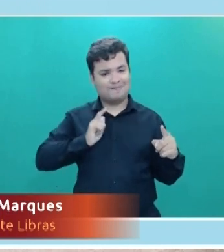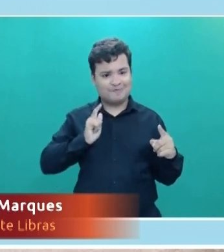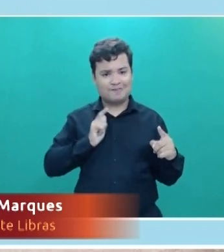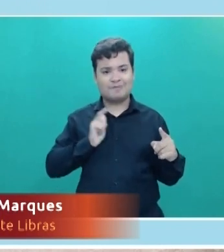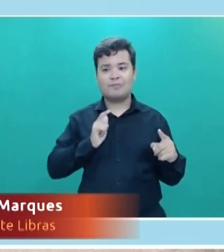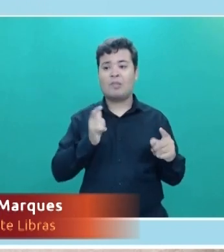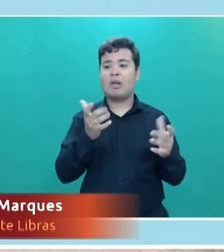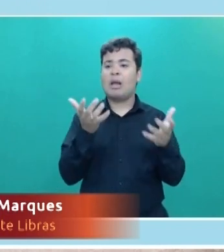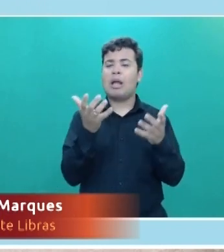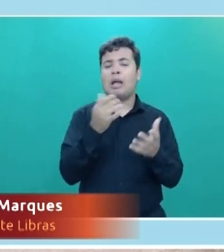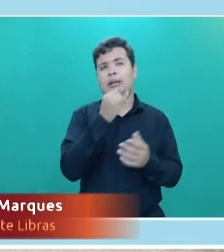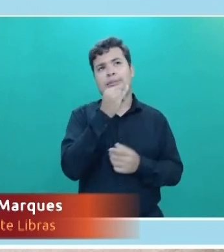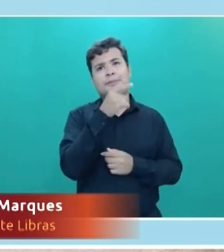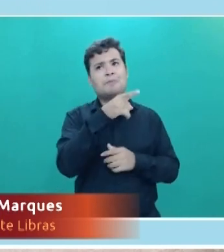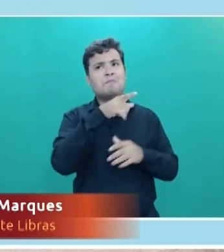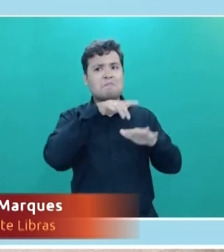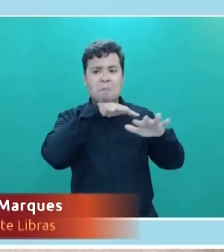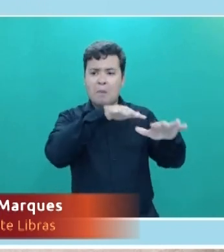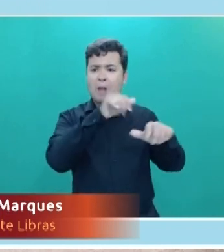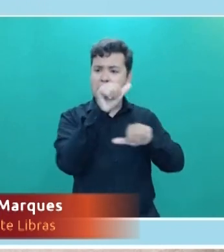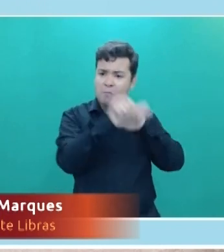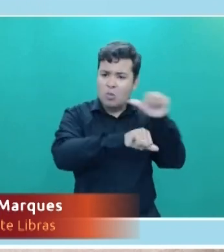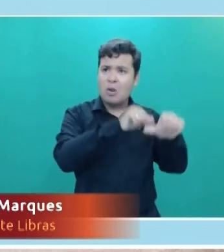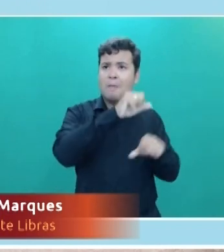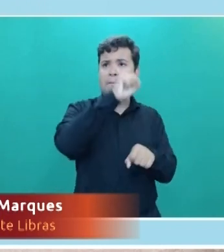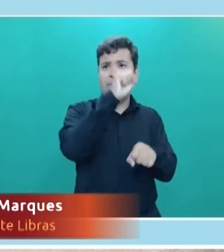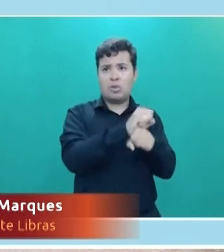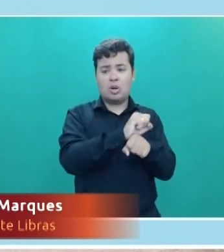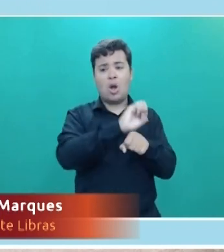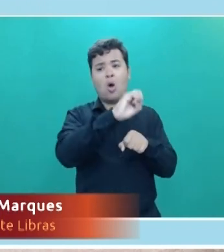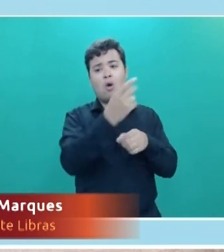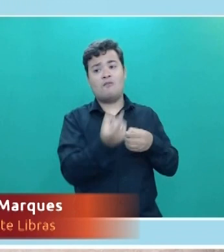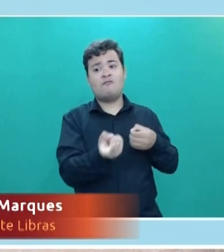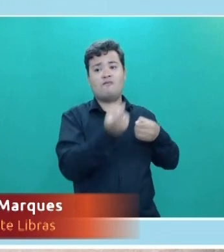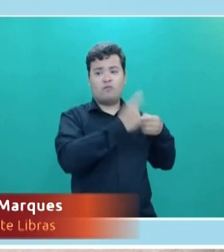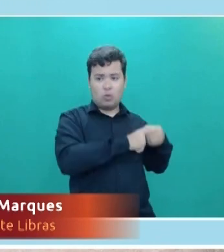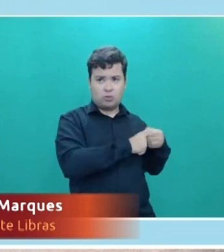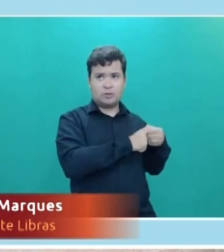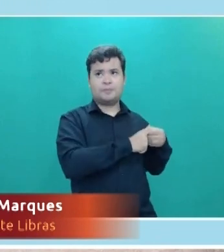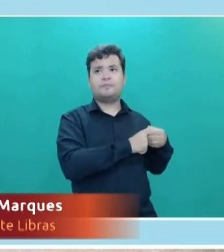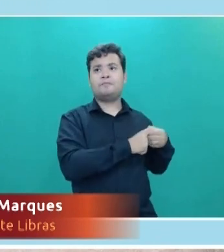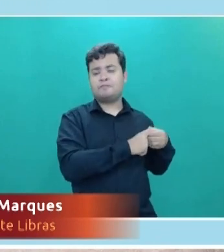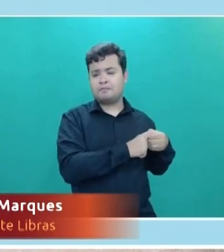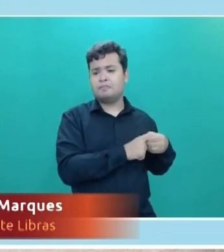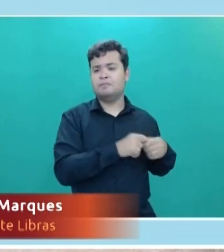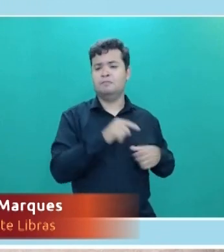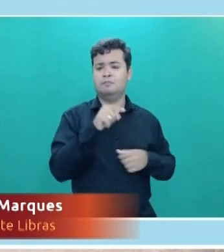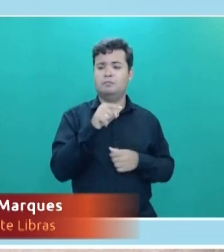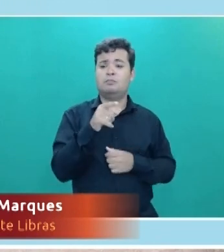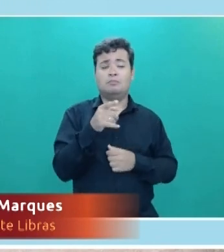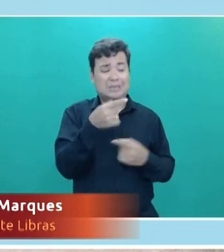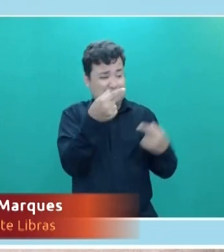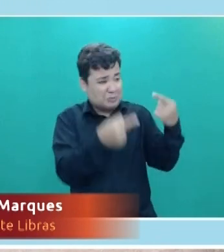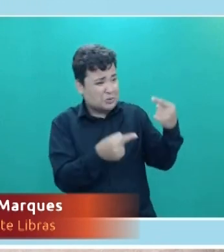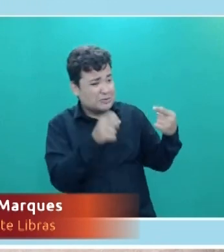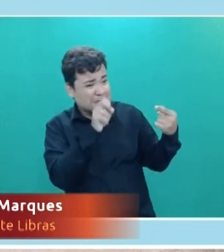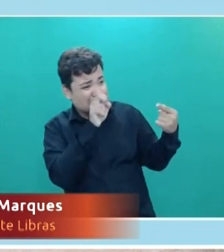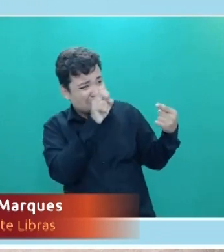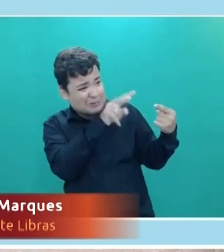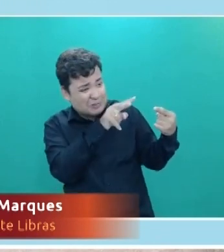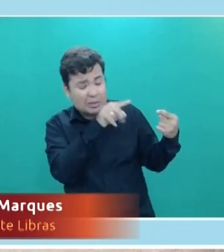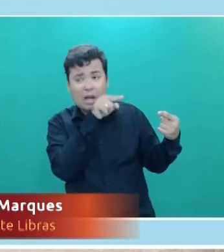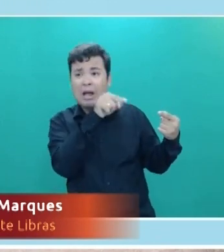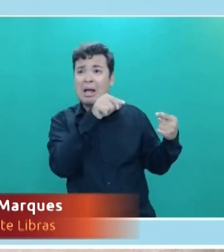parar ou reduzir essas mudanças sociais, culturais, políticas? Será que a gente pode encontrar na política também esse mesmo movimento